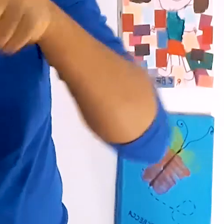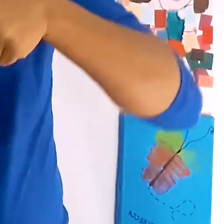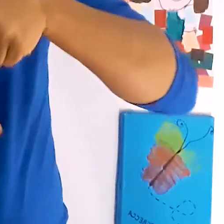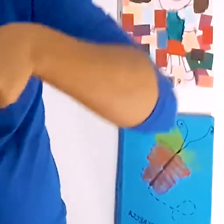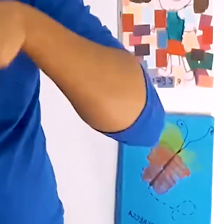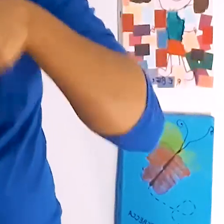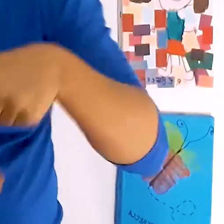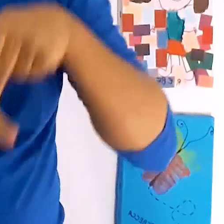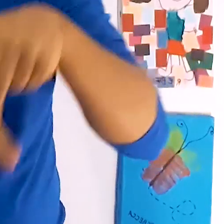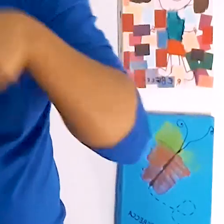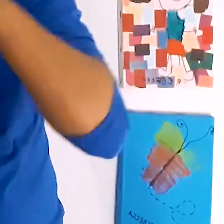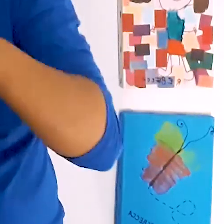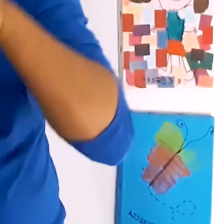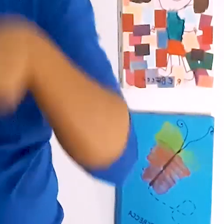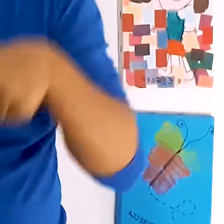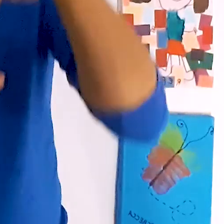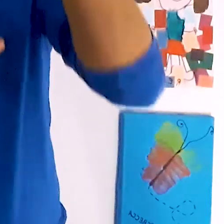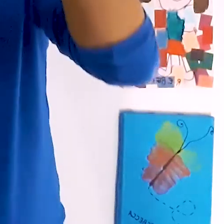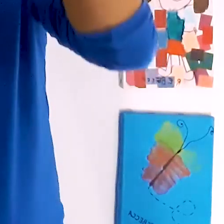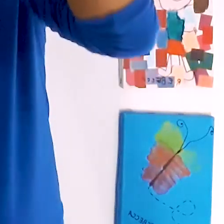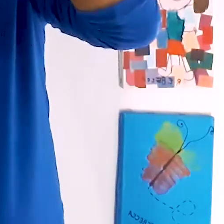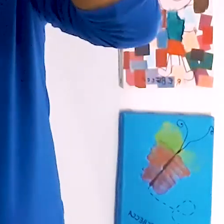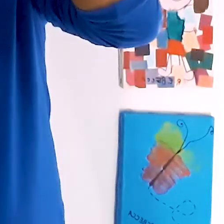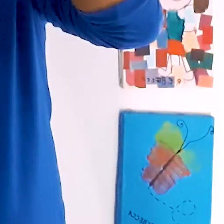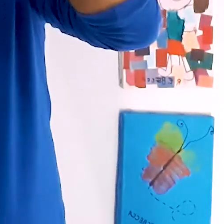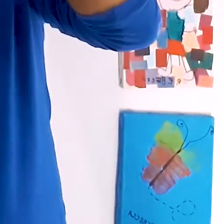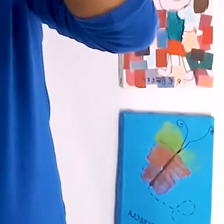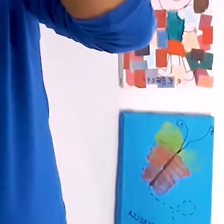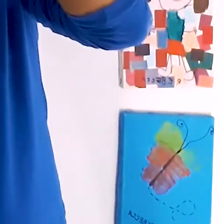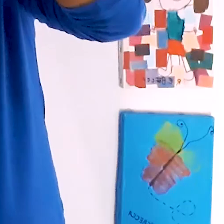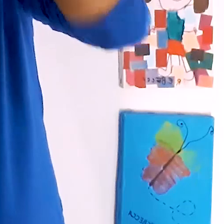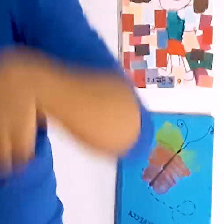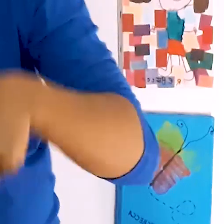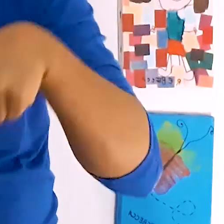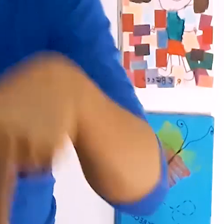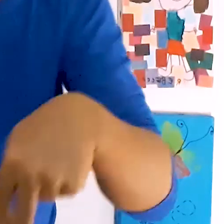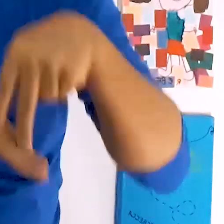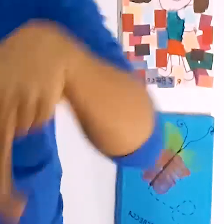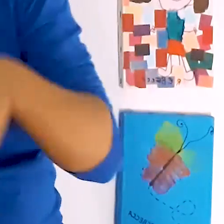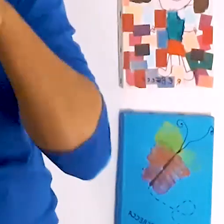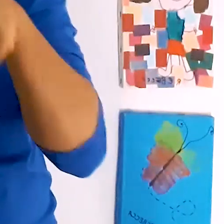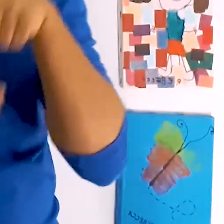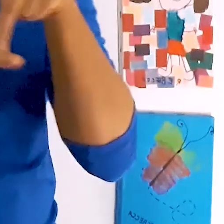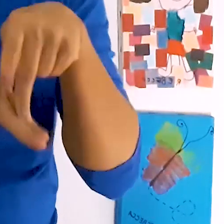E você? Consegue fazer o mesmo? Fazer aquela manobra?